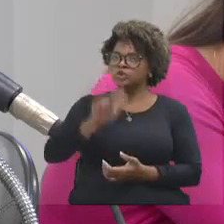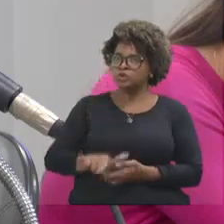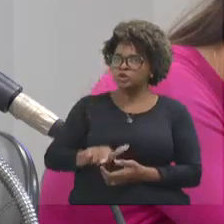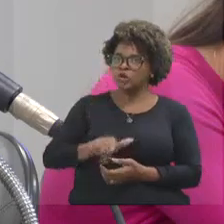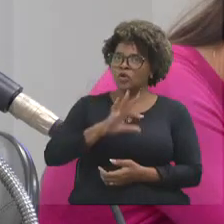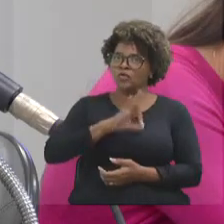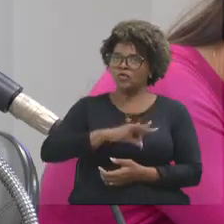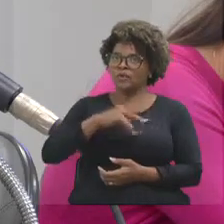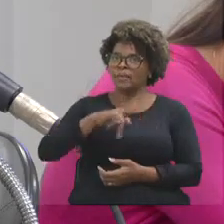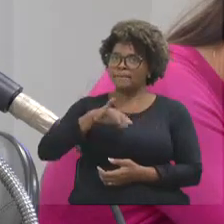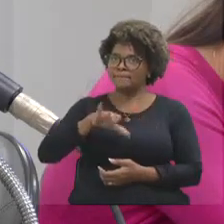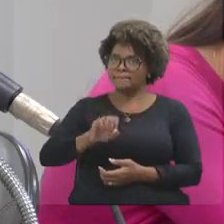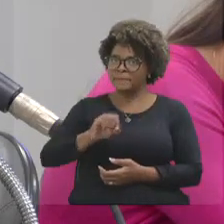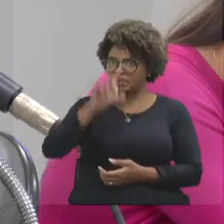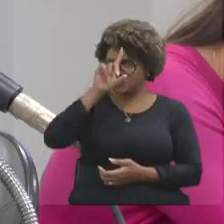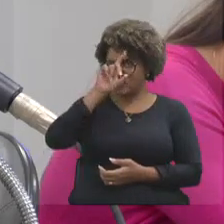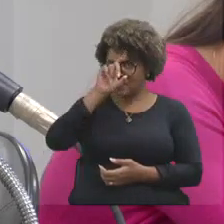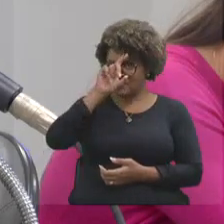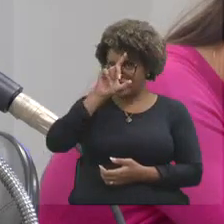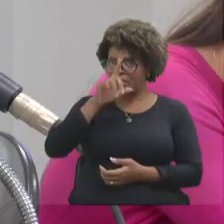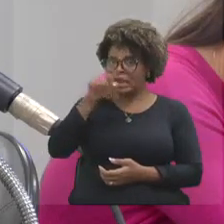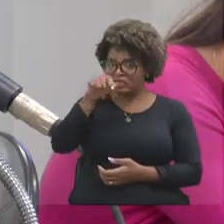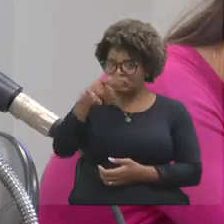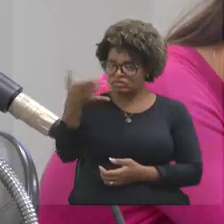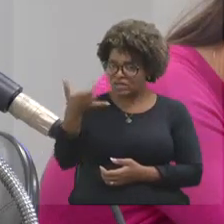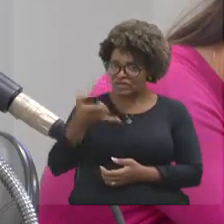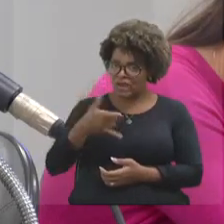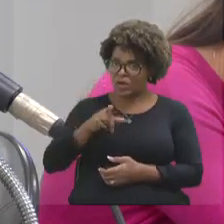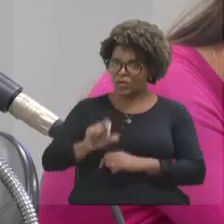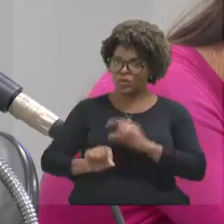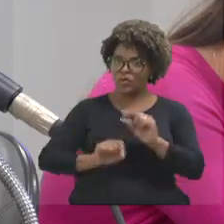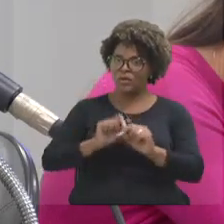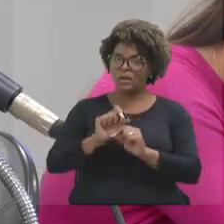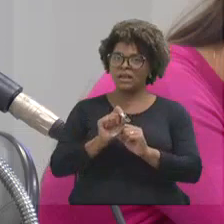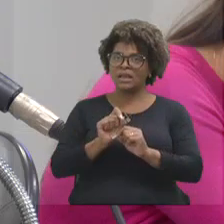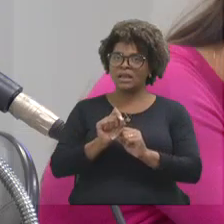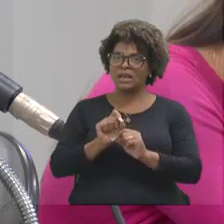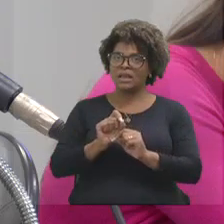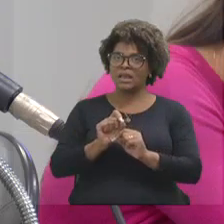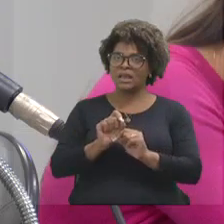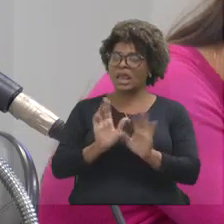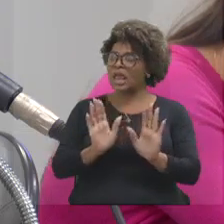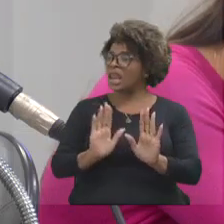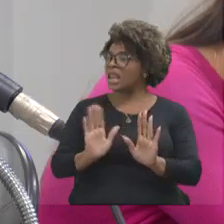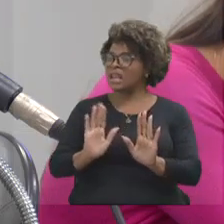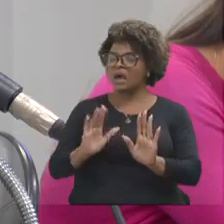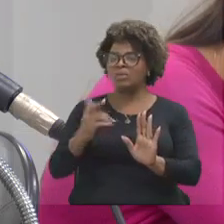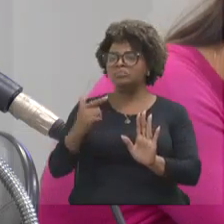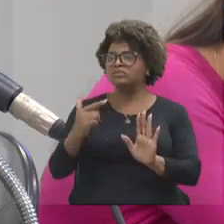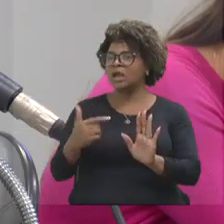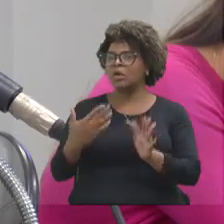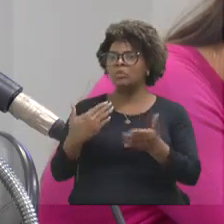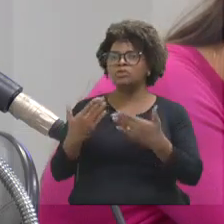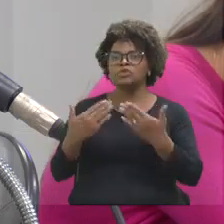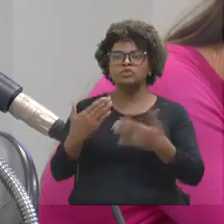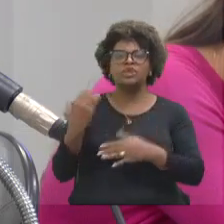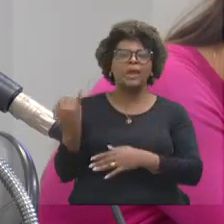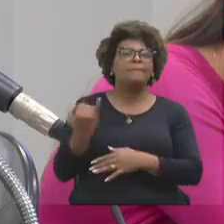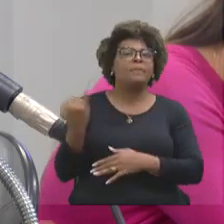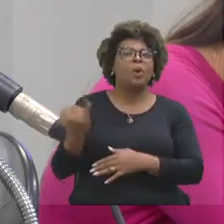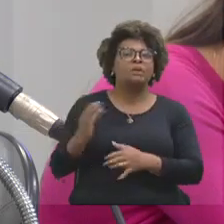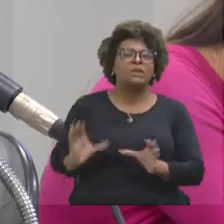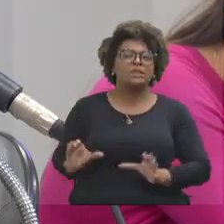com o senhor mesmo dia se todos nós entendemos que não se discute a necessidade e a importância da classe né